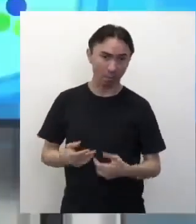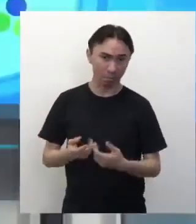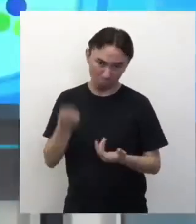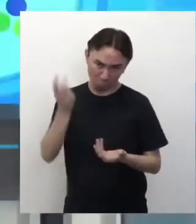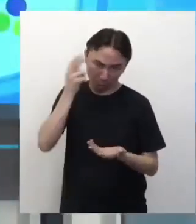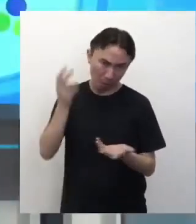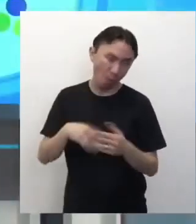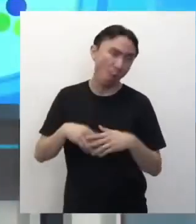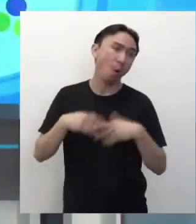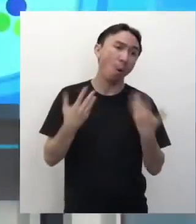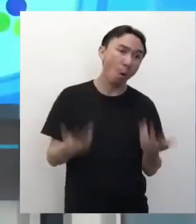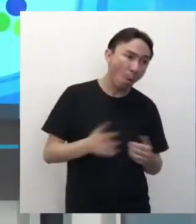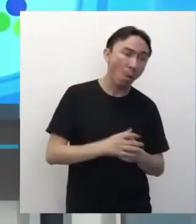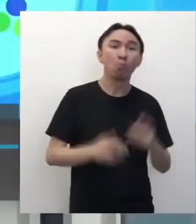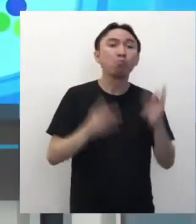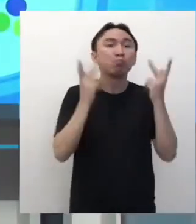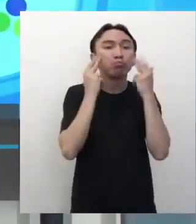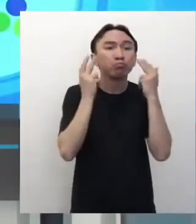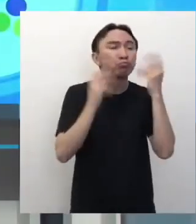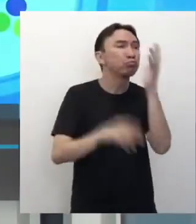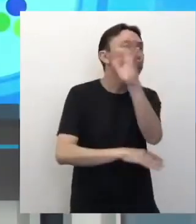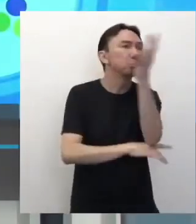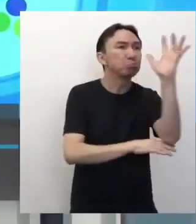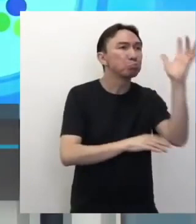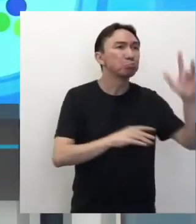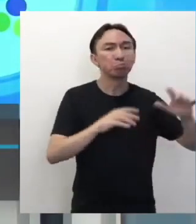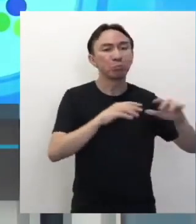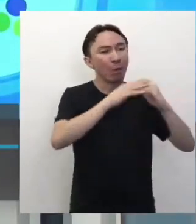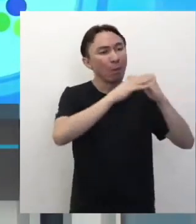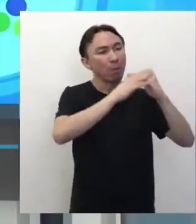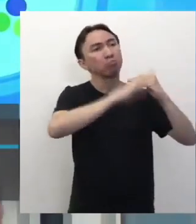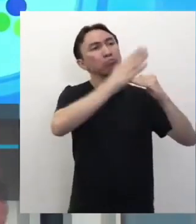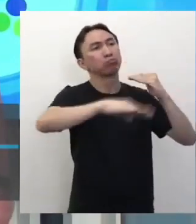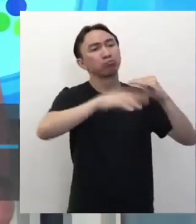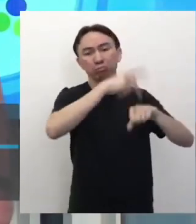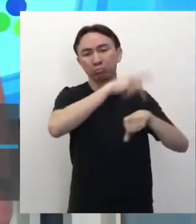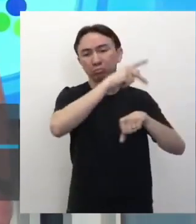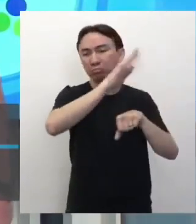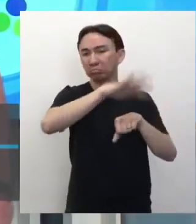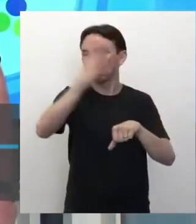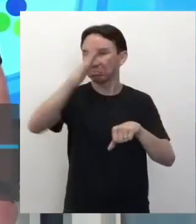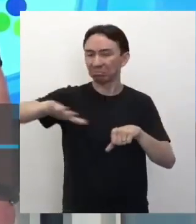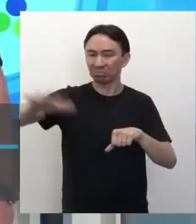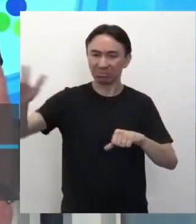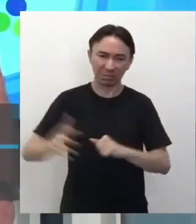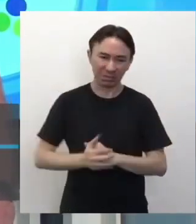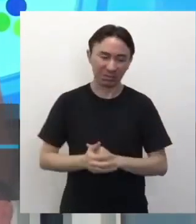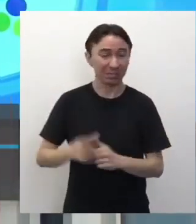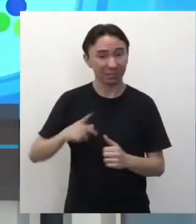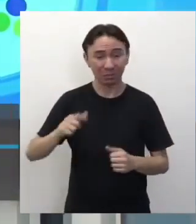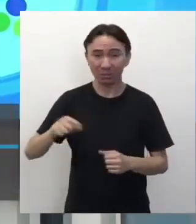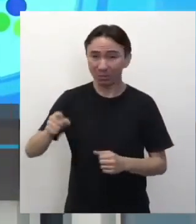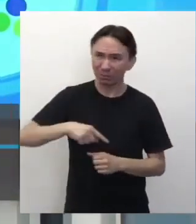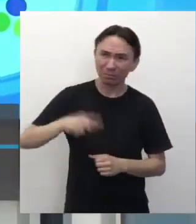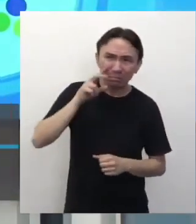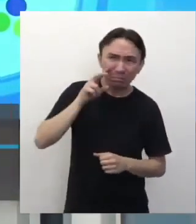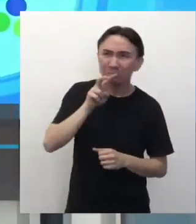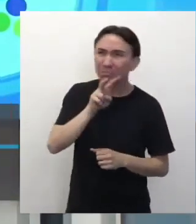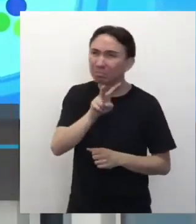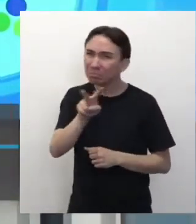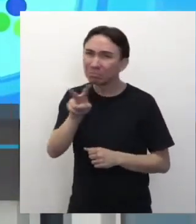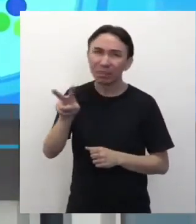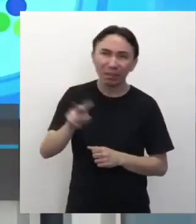naturais, certo, pessoal? O interessante é que a gente, logicamente, tem como diferenciar, porque uma